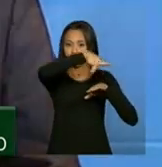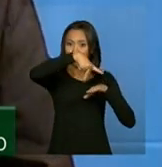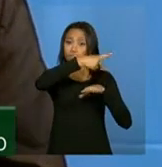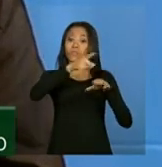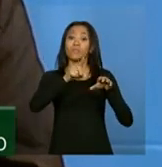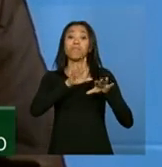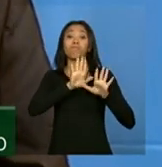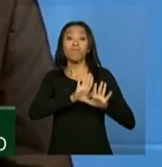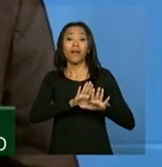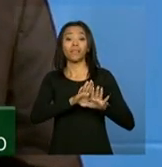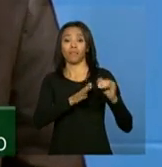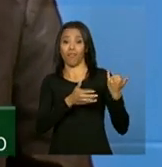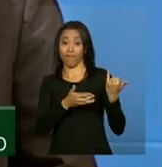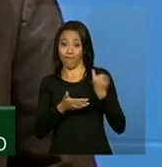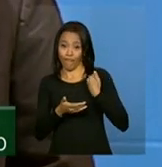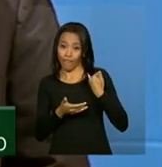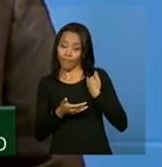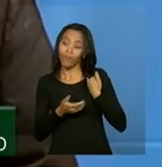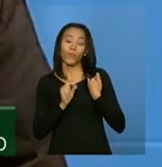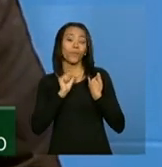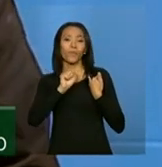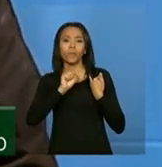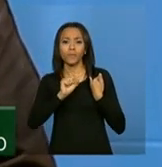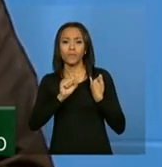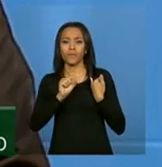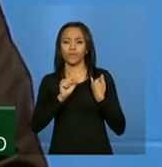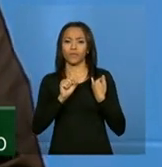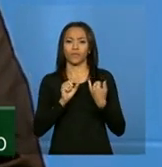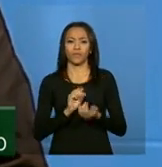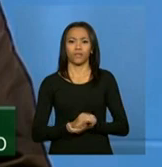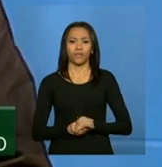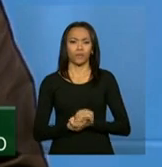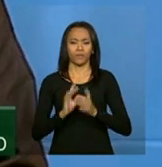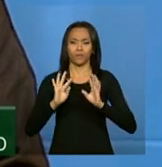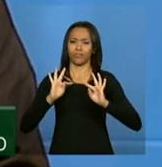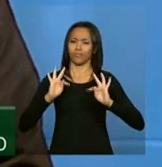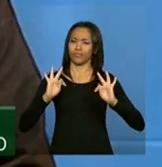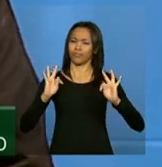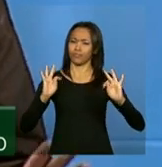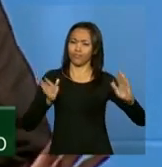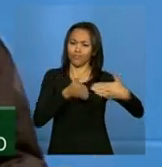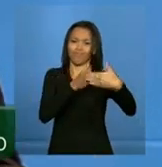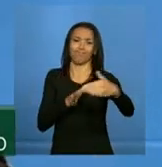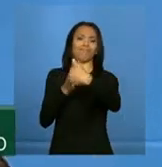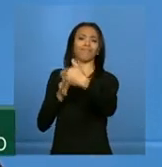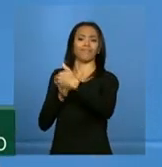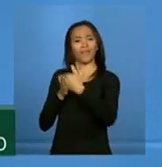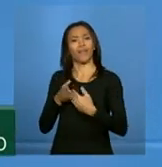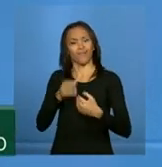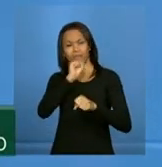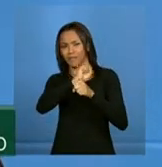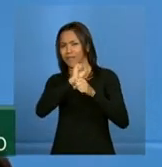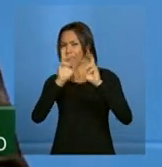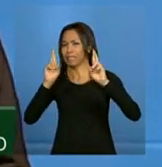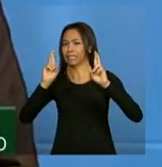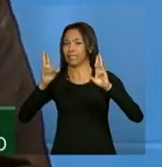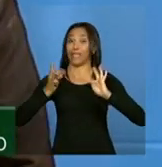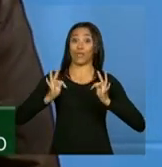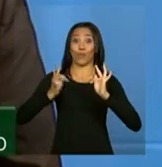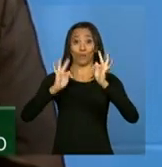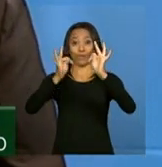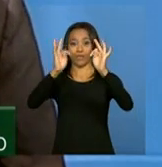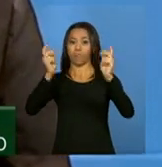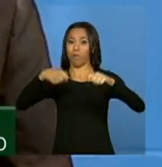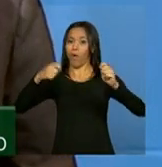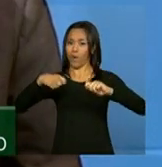ela insistiu em falar com todos pessoalmente. Então, espero que a tecnologia nos permita agora que